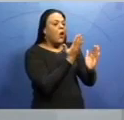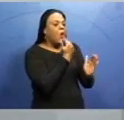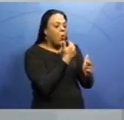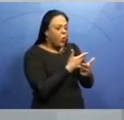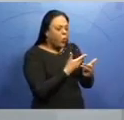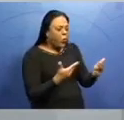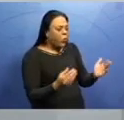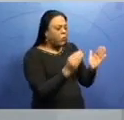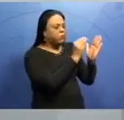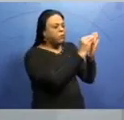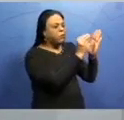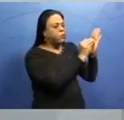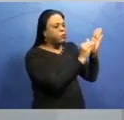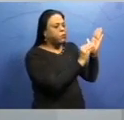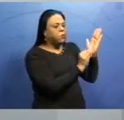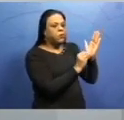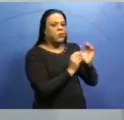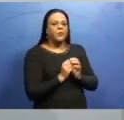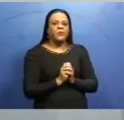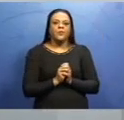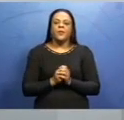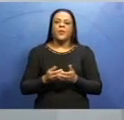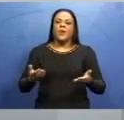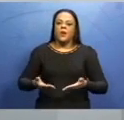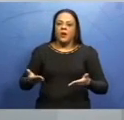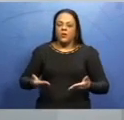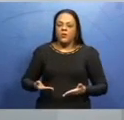Vamos ler e identificar os verbos.